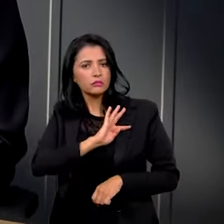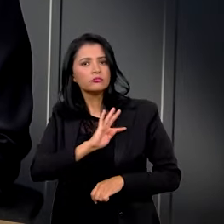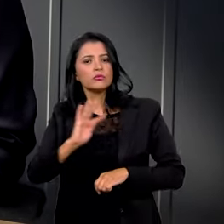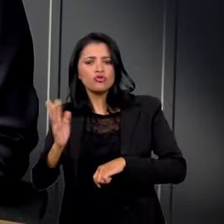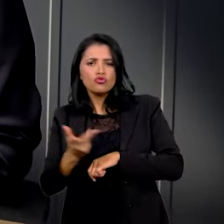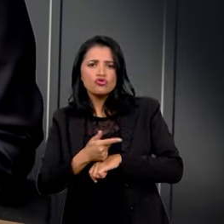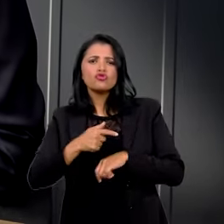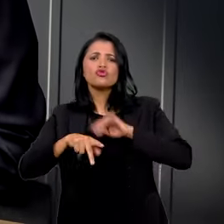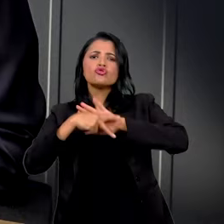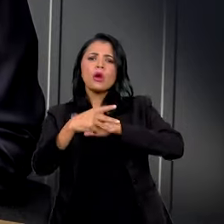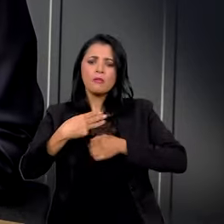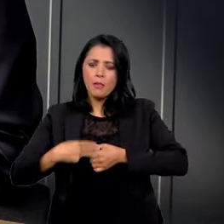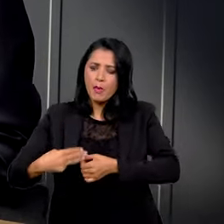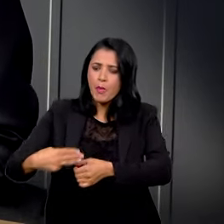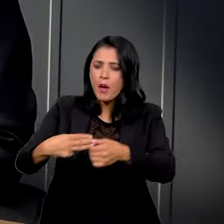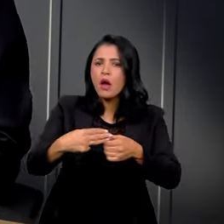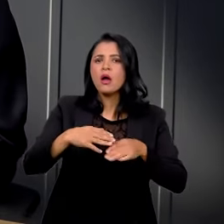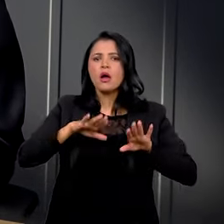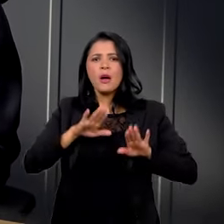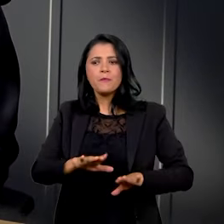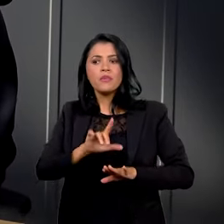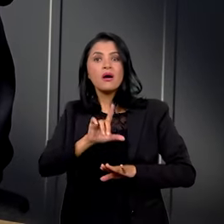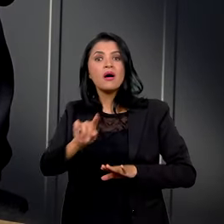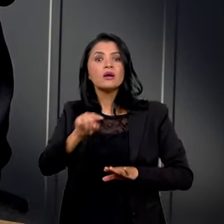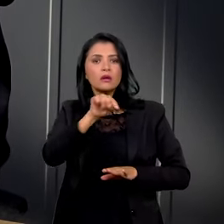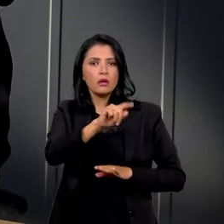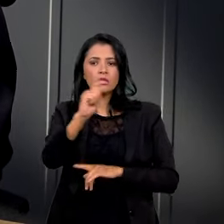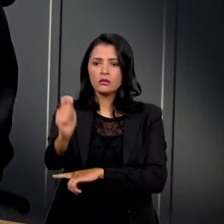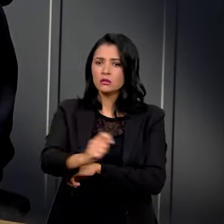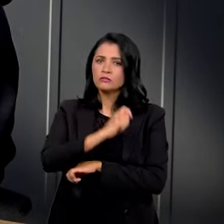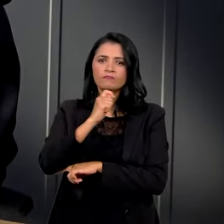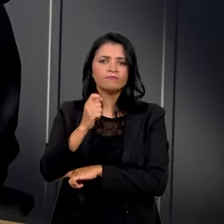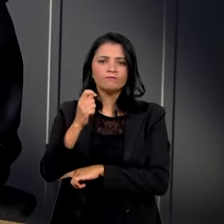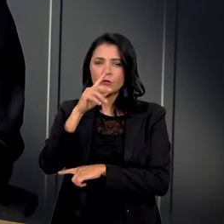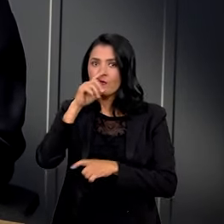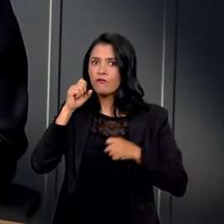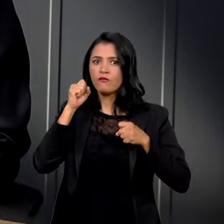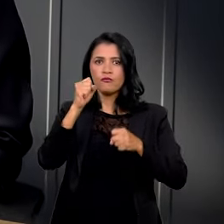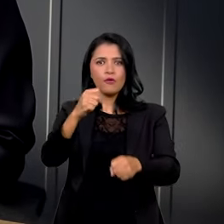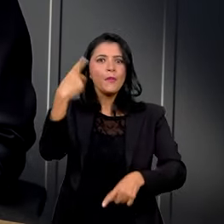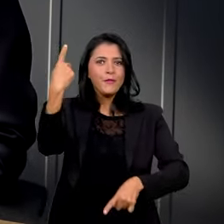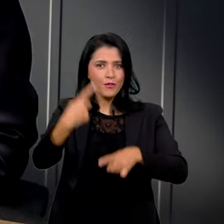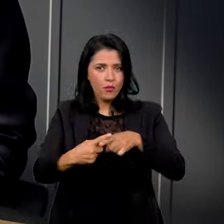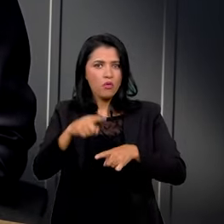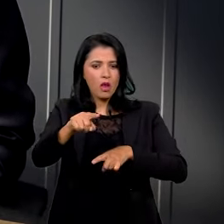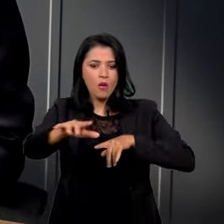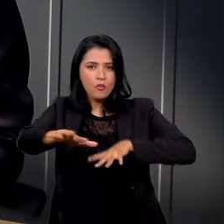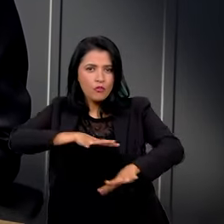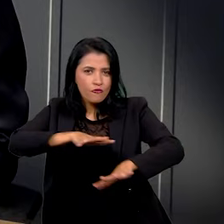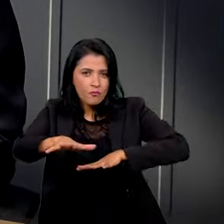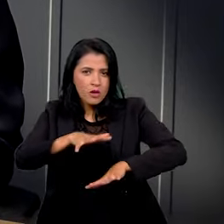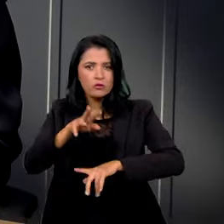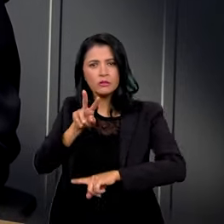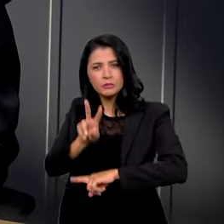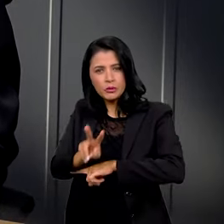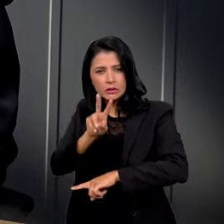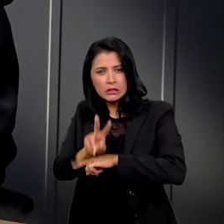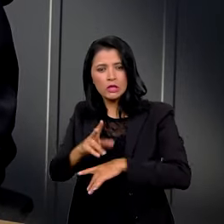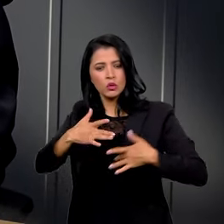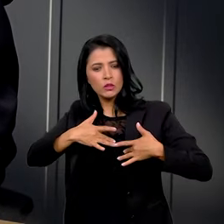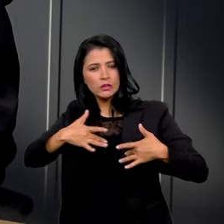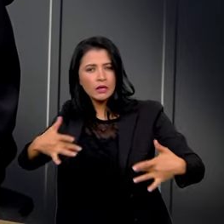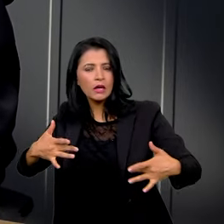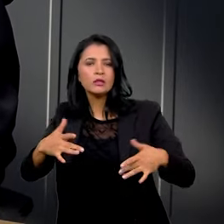desenvolvem nos seus municípios Mas elas saem do Rio Grande do Sul também muito enriquecidas né porque é um grande movimento mesmo de proteção de